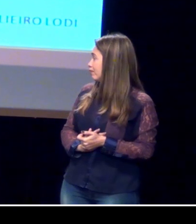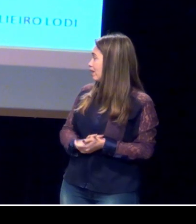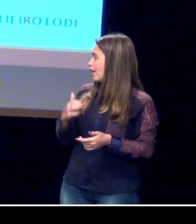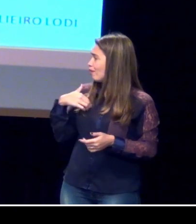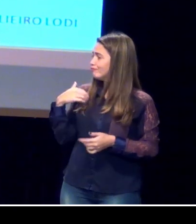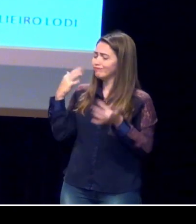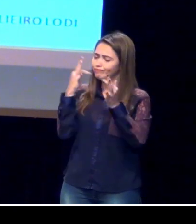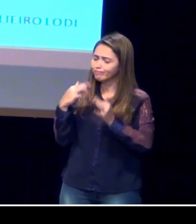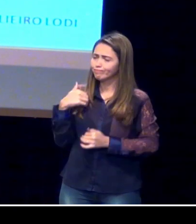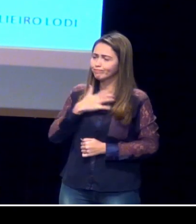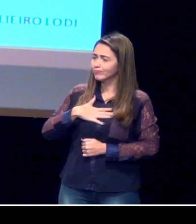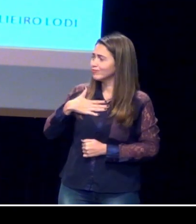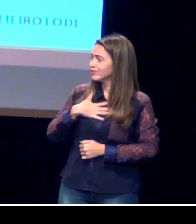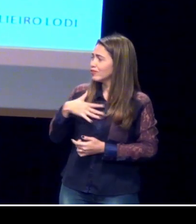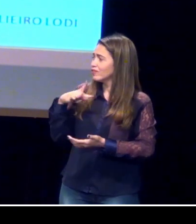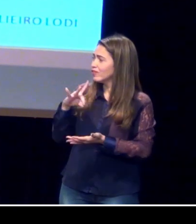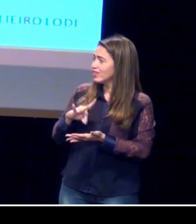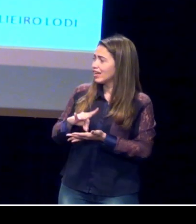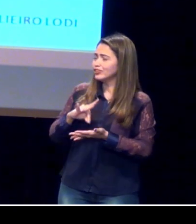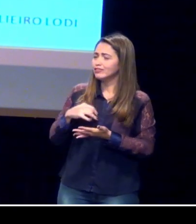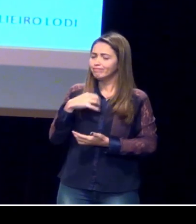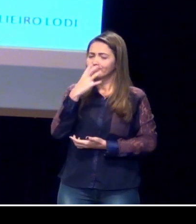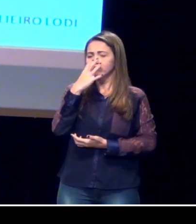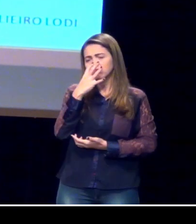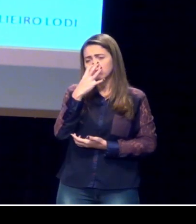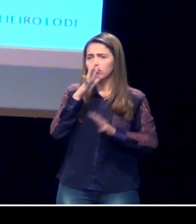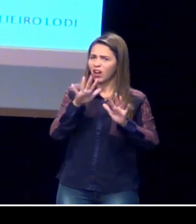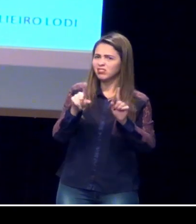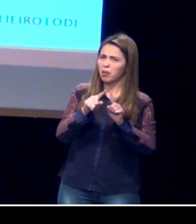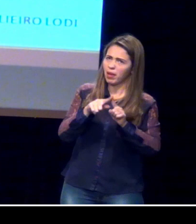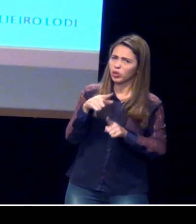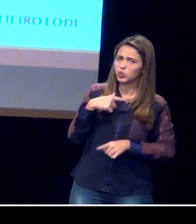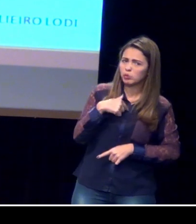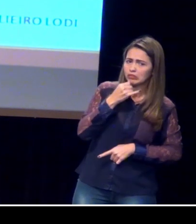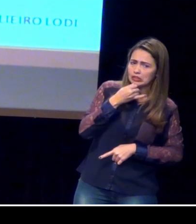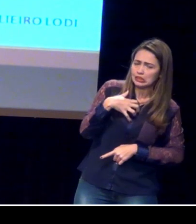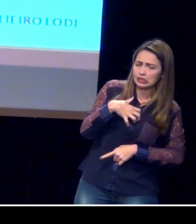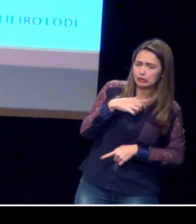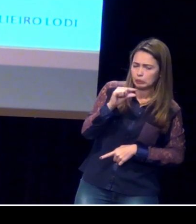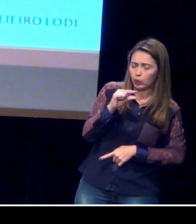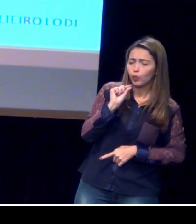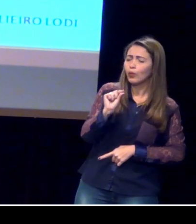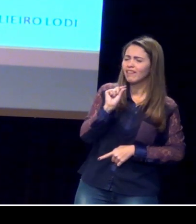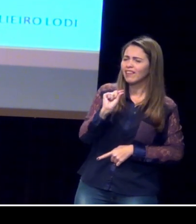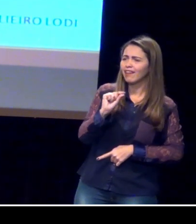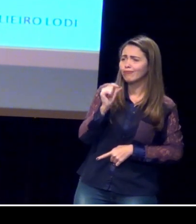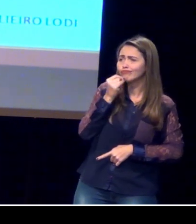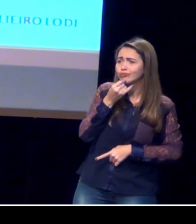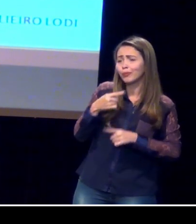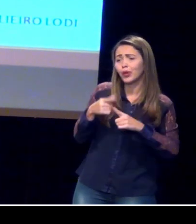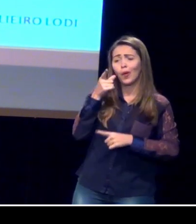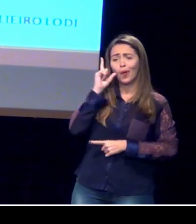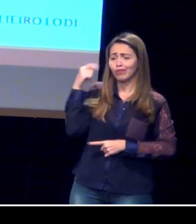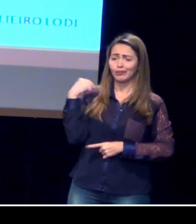Estou encantada, sim, na verdade, encantada e chateada ao mesmo tempo. Chateada por não ter podido estar com